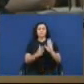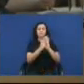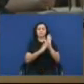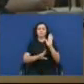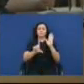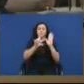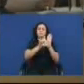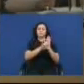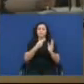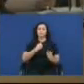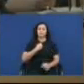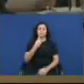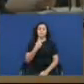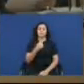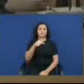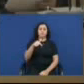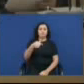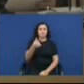Projeto de lei número